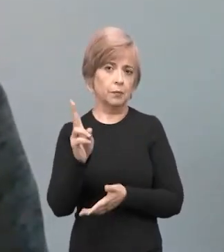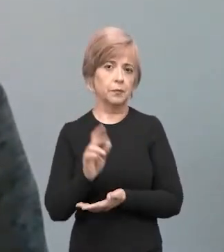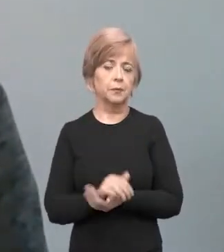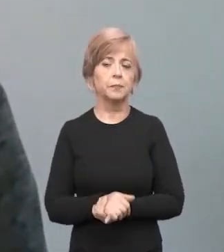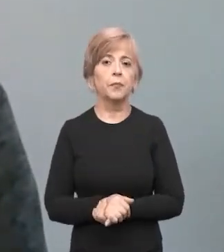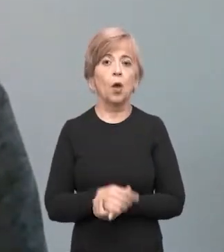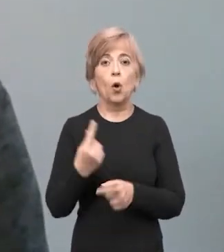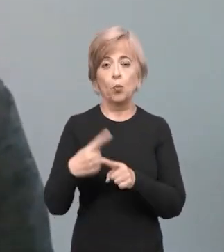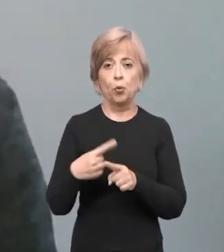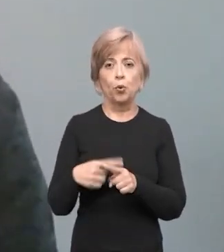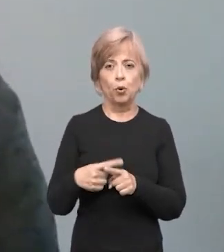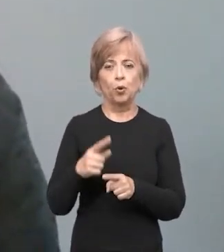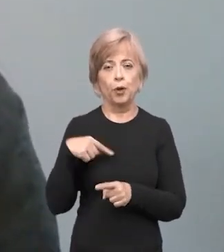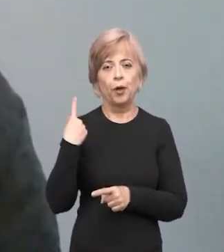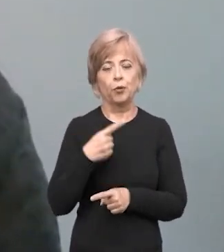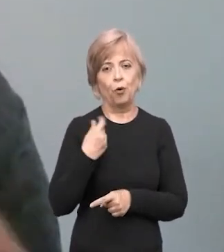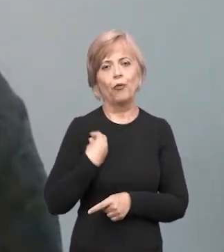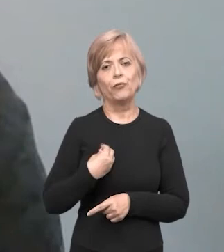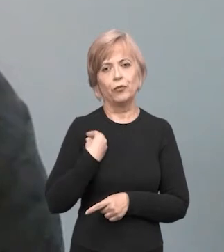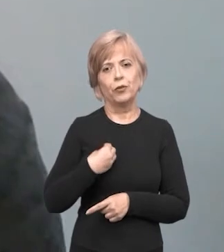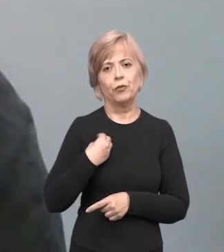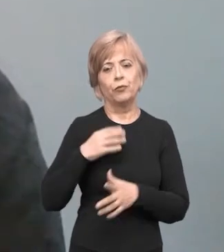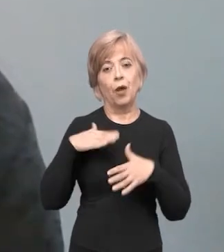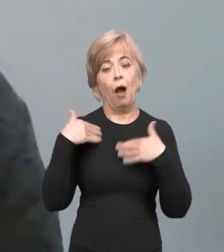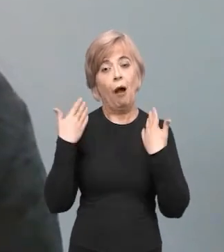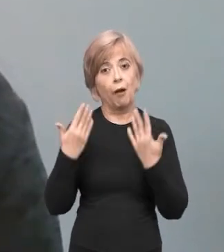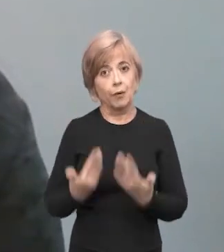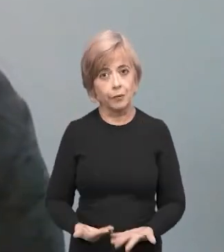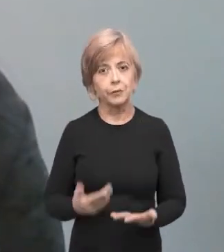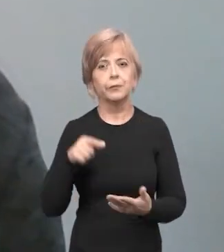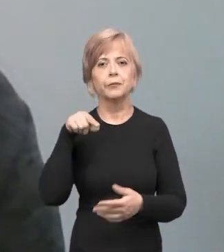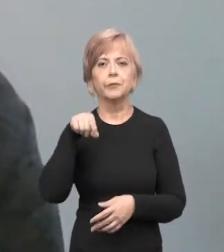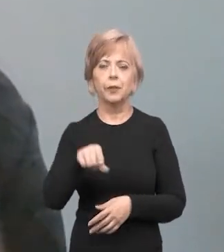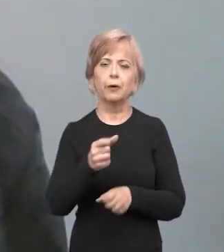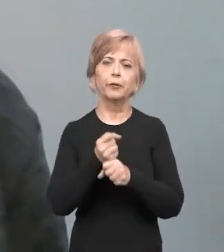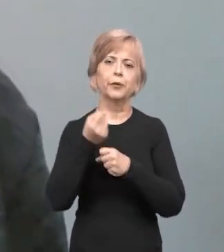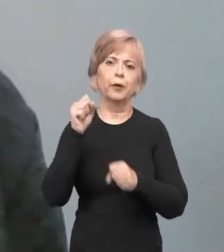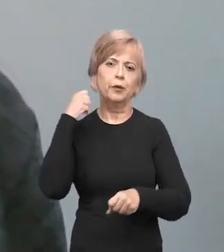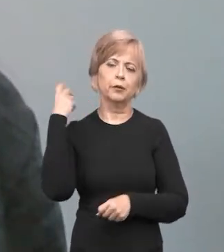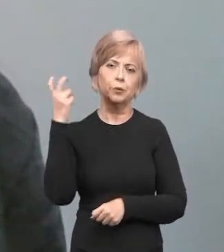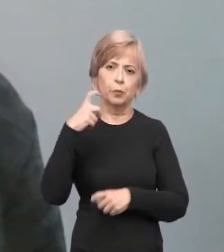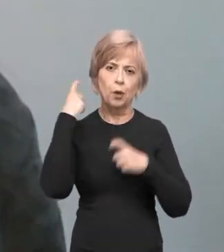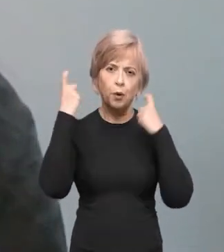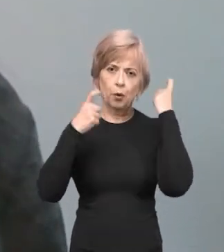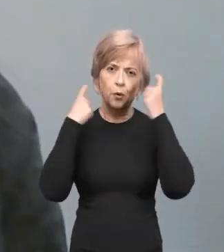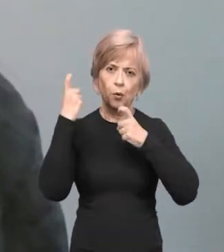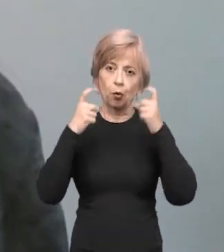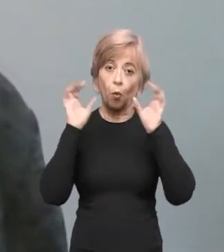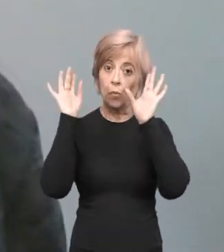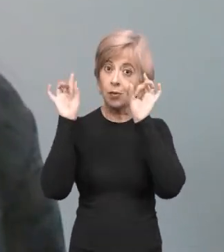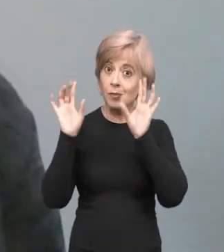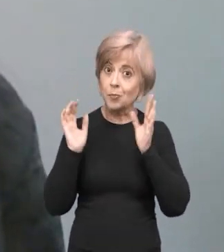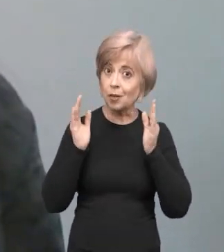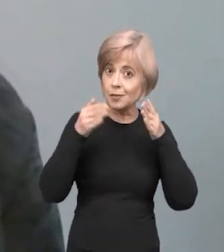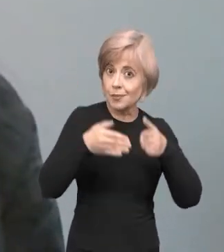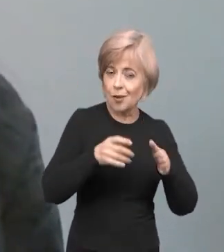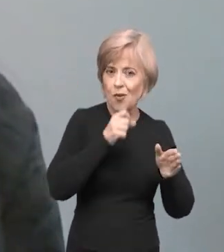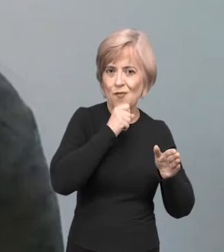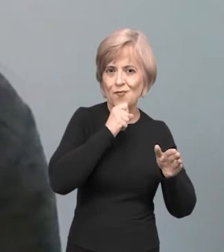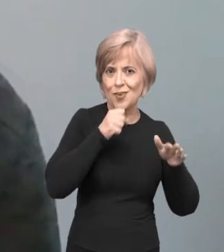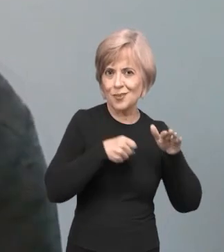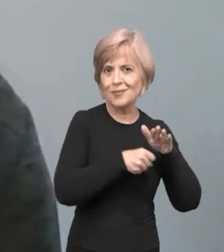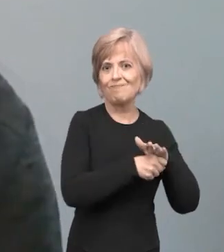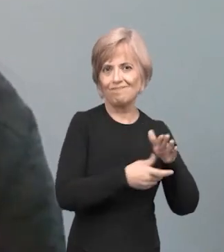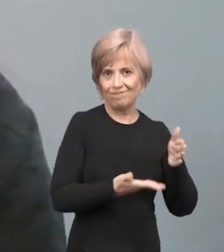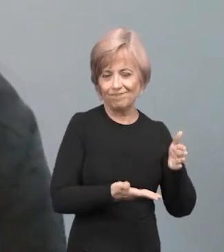nossa atuação, né? Porque nós ainda vivemos um momento de grande preocupação, em especial nessas